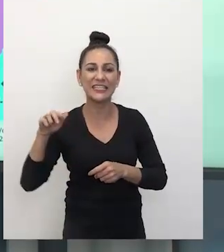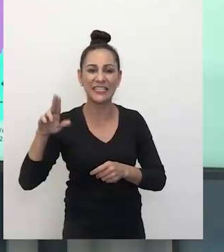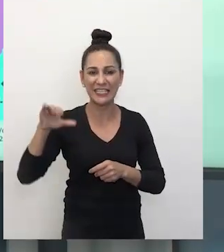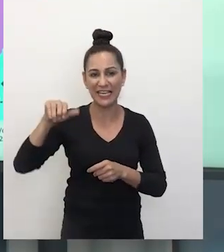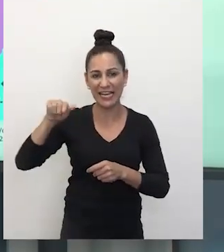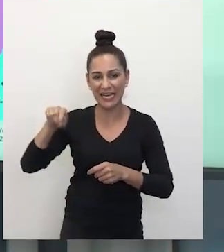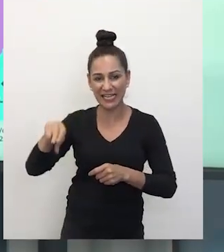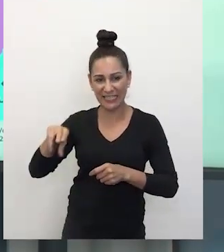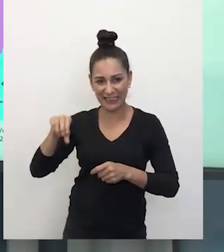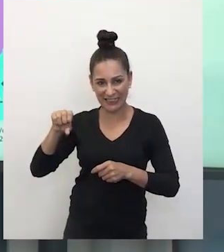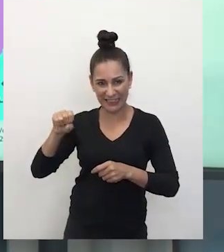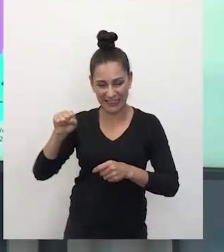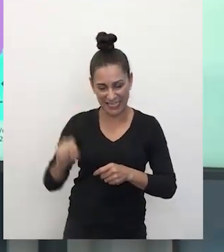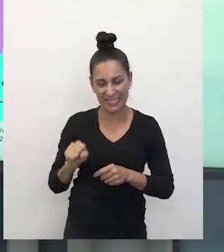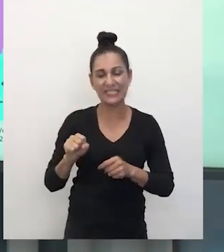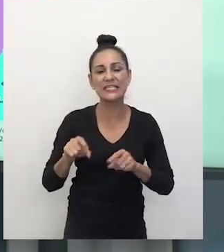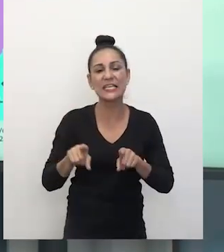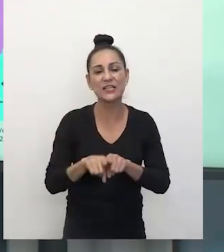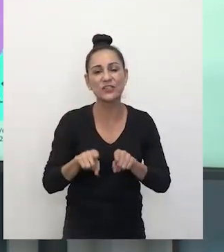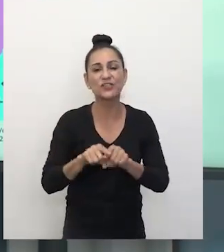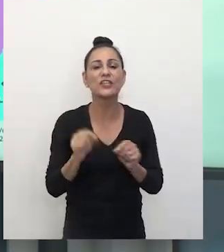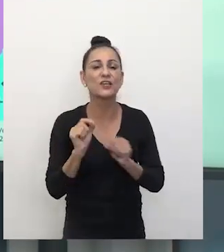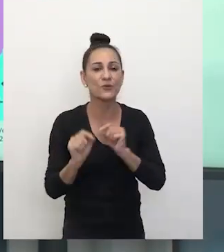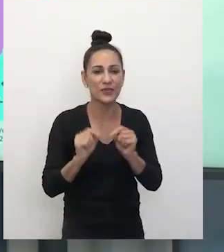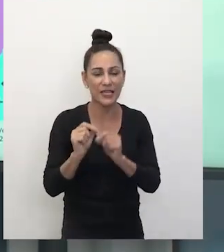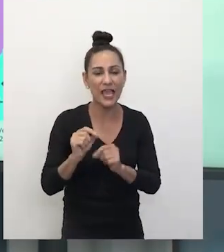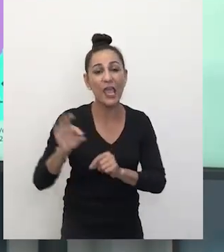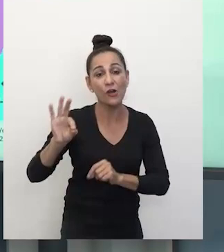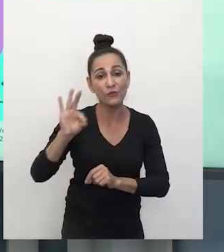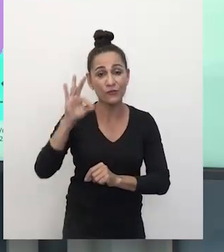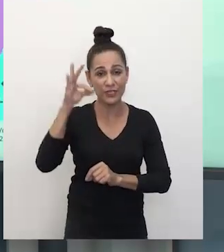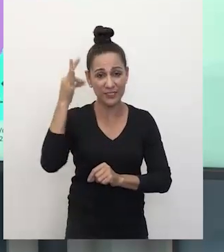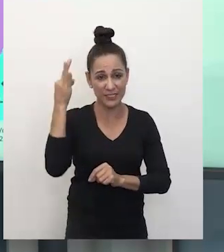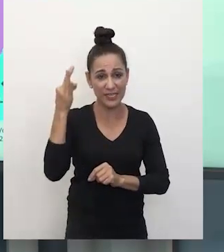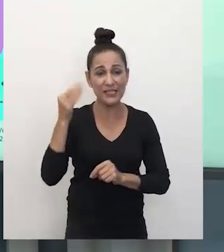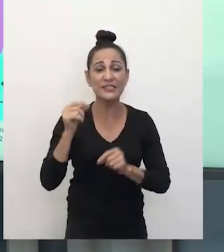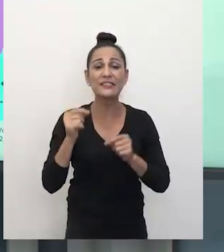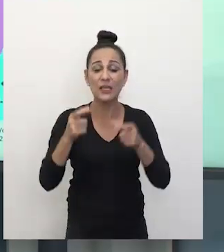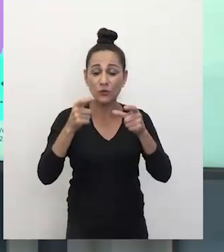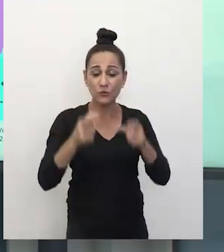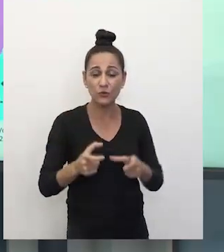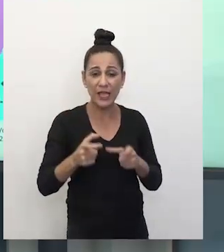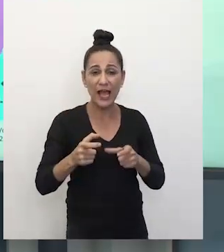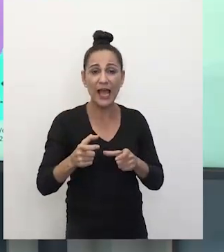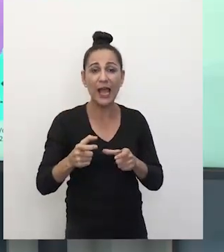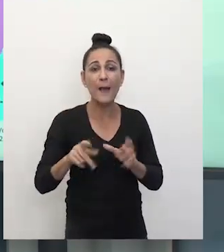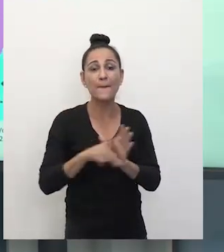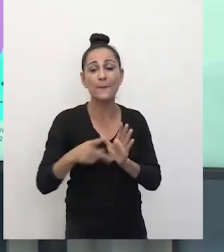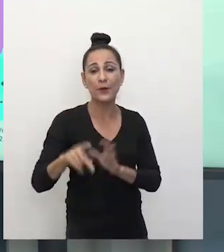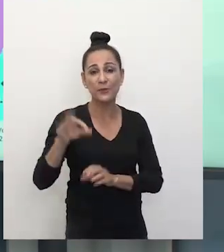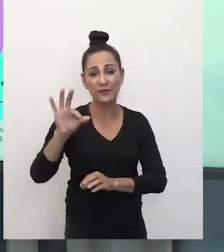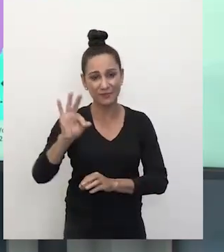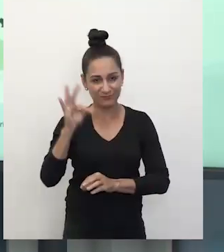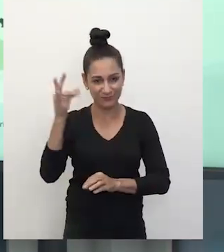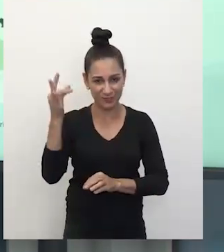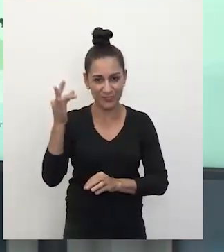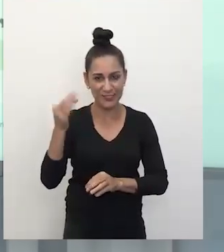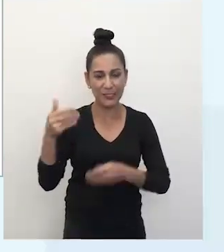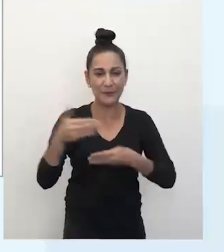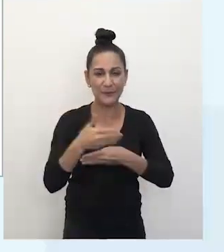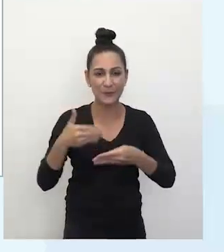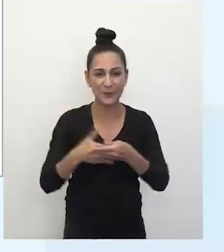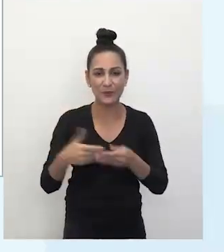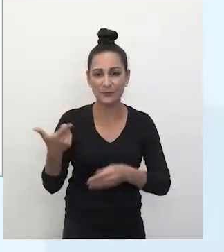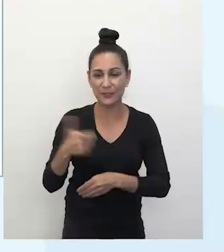Guiana Inglesa tá nós temos um departamento francês Ultramarino que a Guiana Francesa vamo lá para a próxima tela